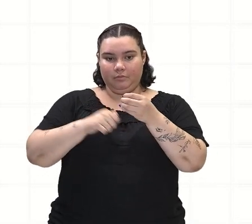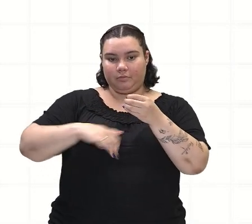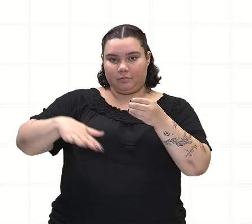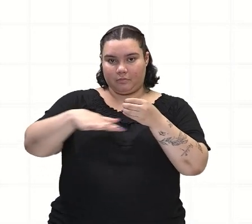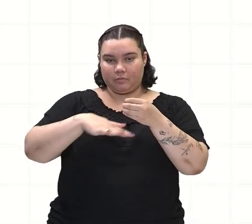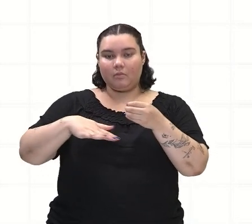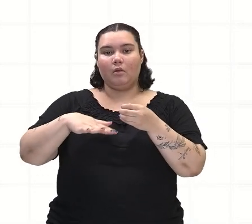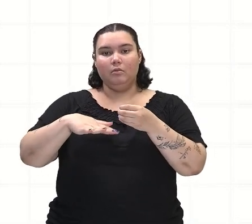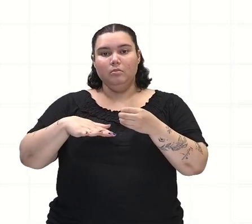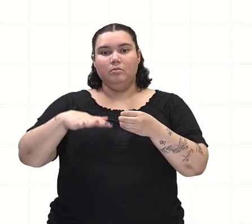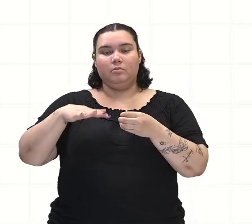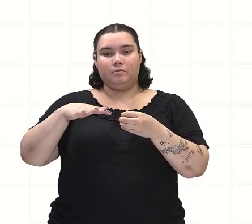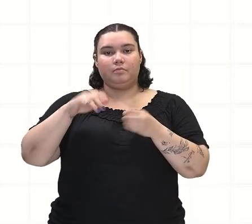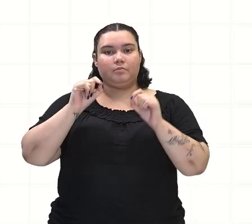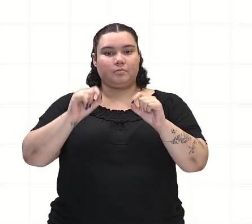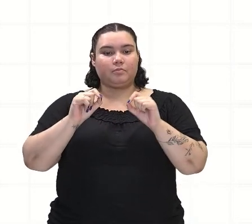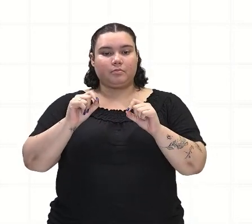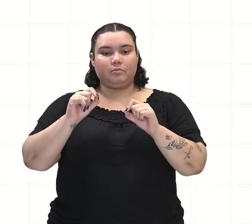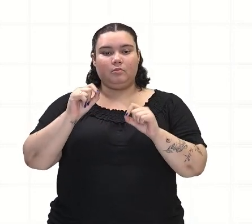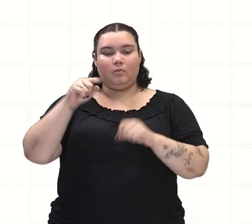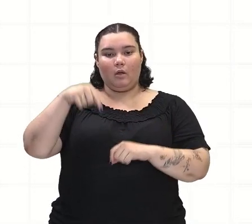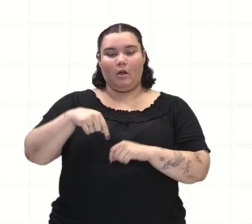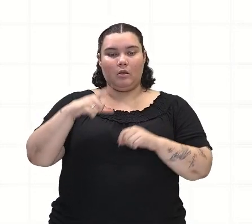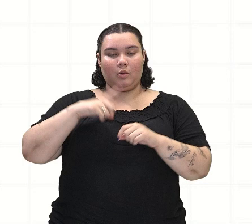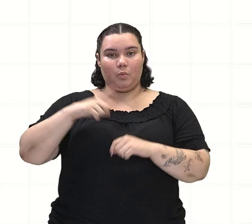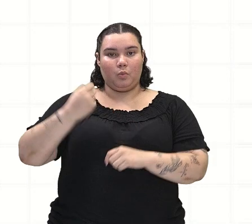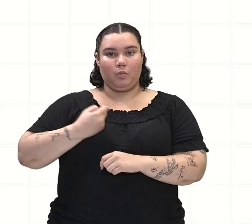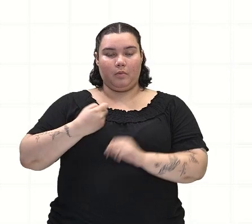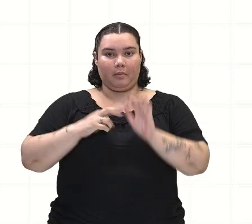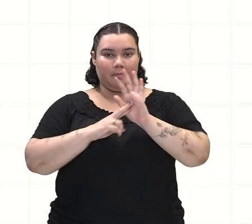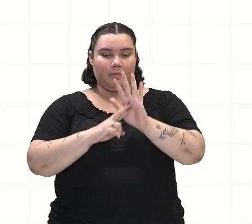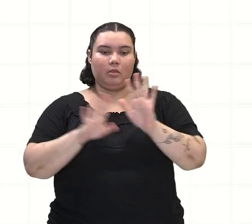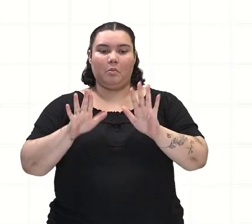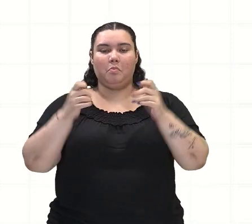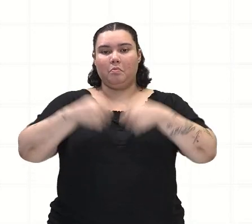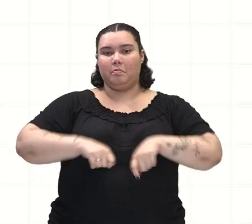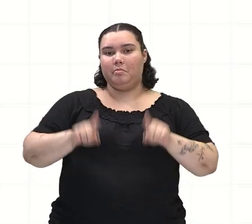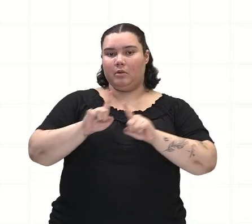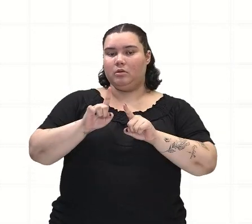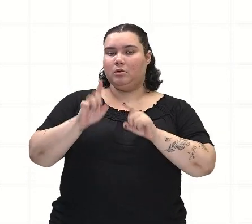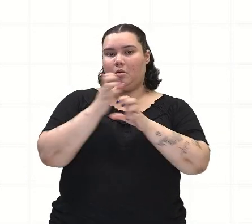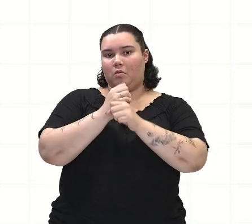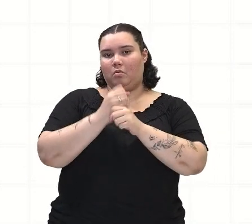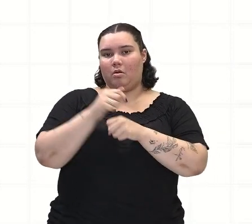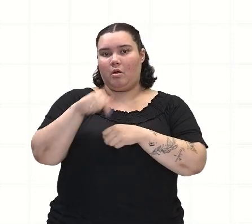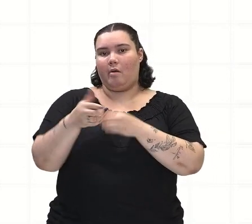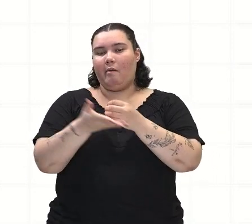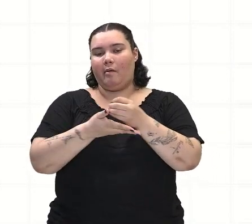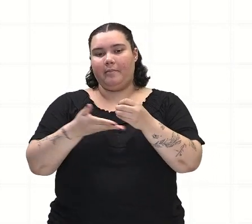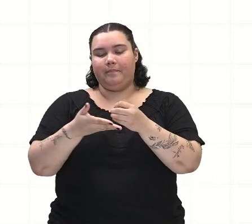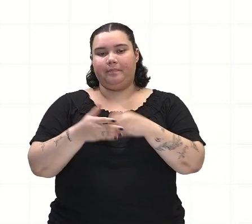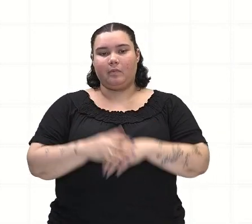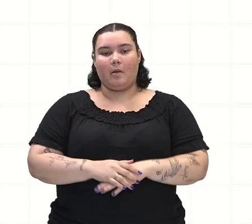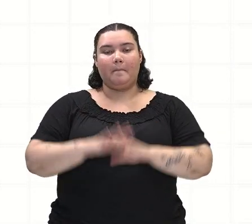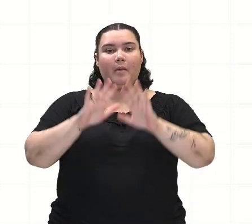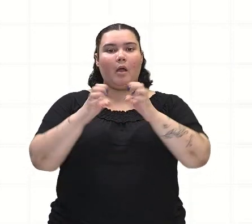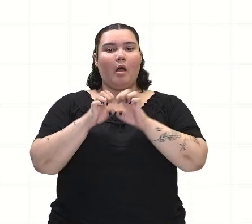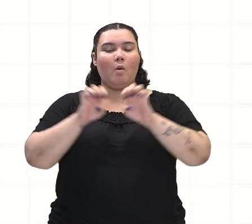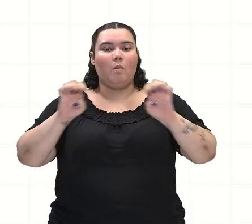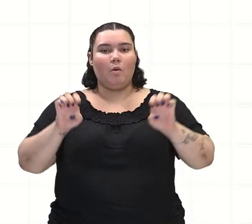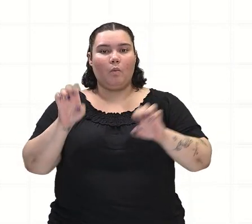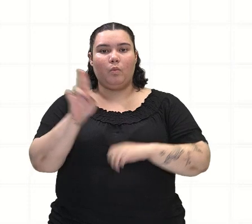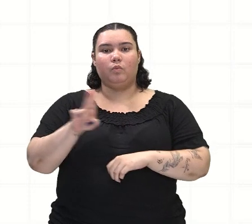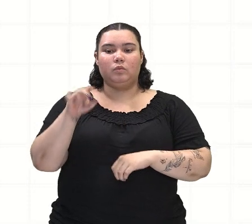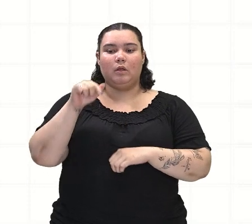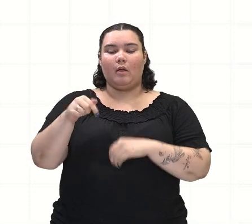círculo, que é a base do cilindro, então eu já não preciso mais calcular essa área, né? E qual é a fórmula que calcula